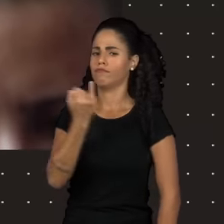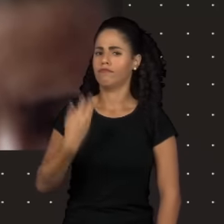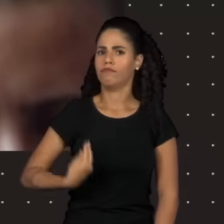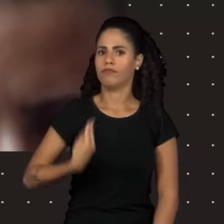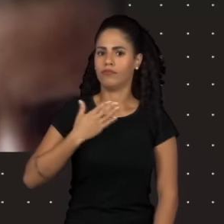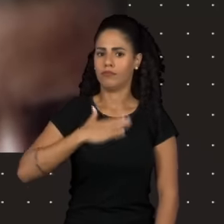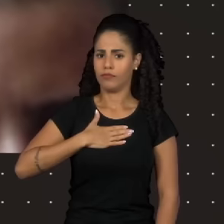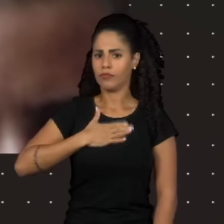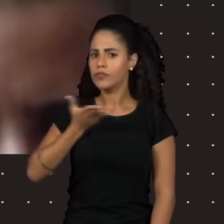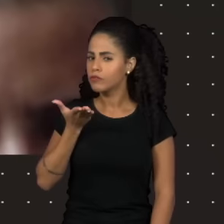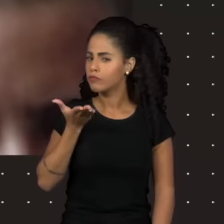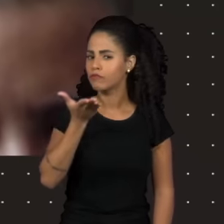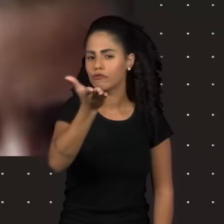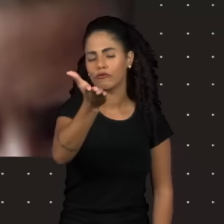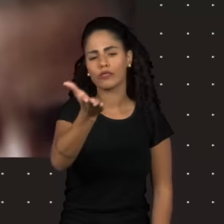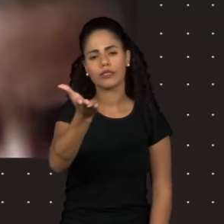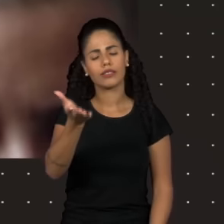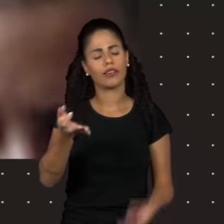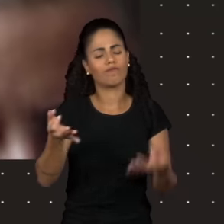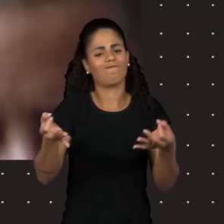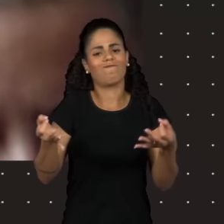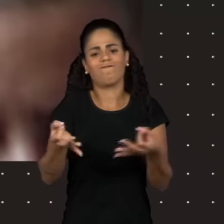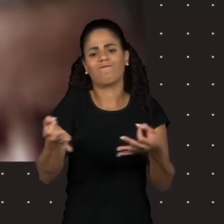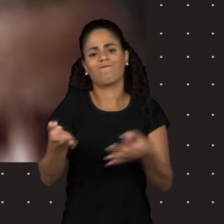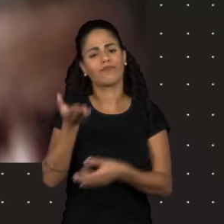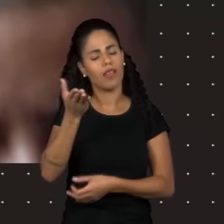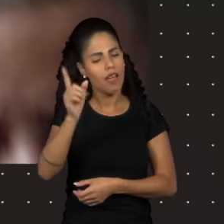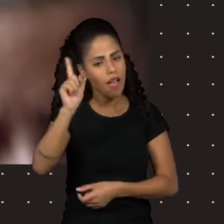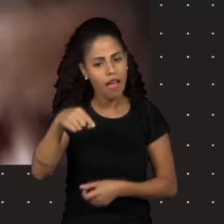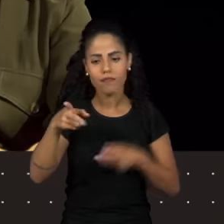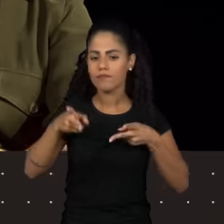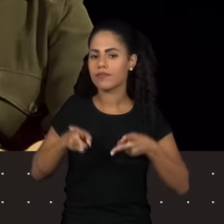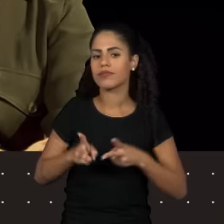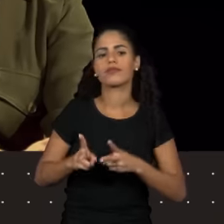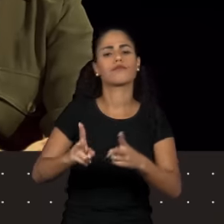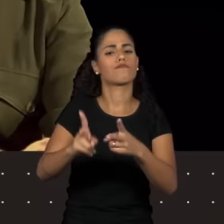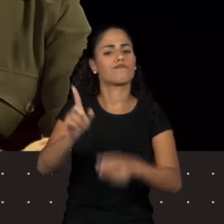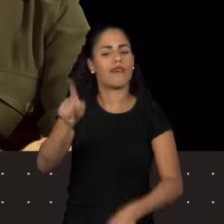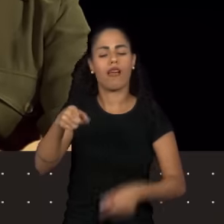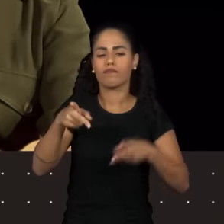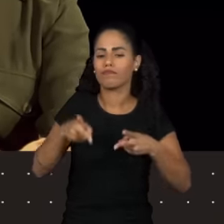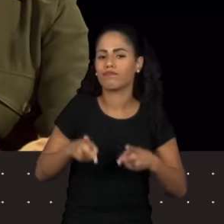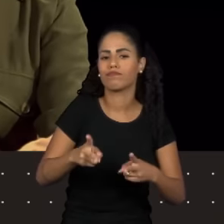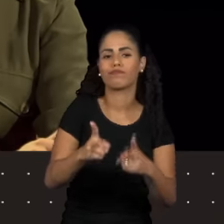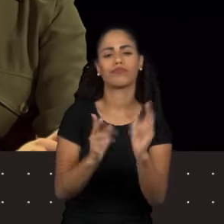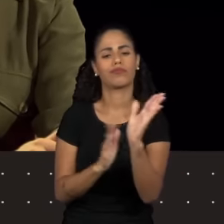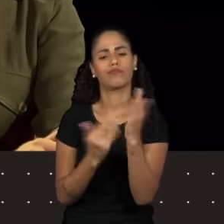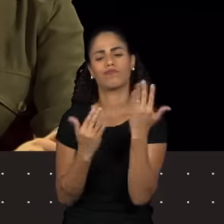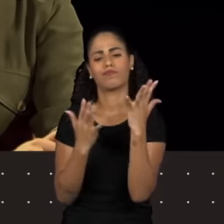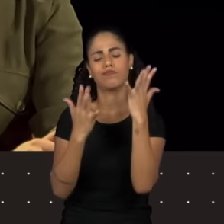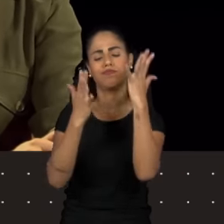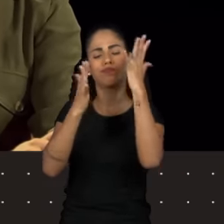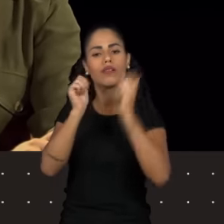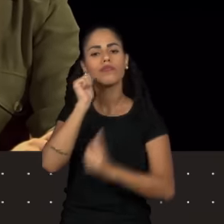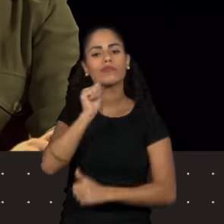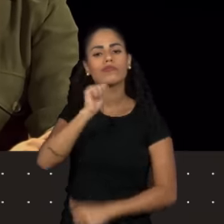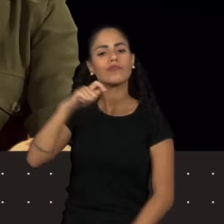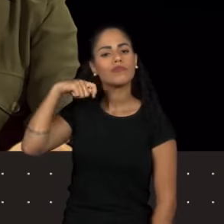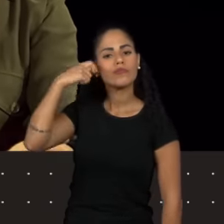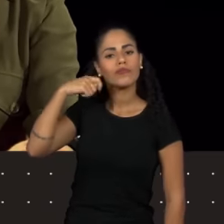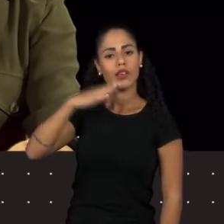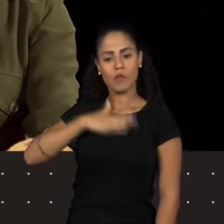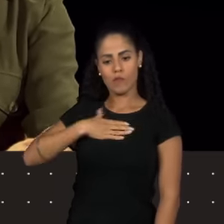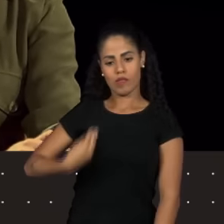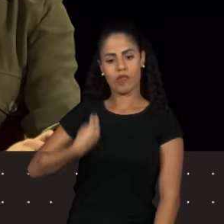foi uma pessoa que foi, é e vai continuar sendo uma das grandes atrizes para mim